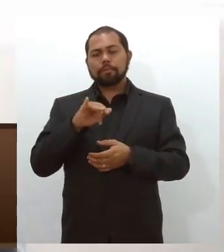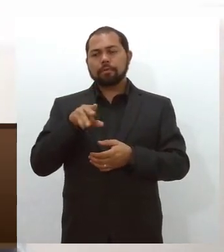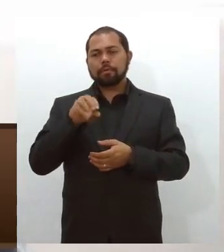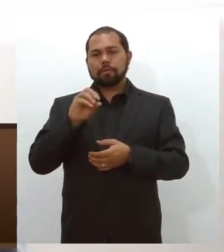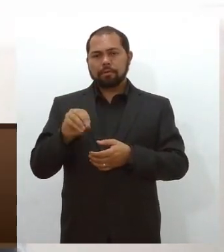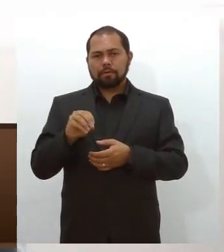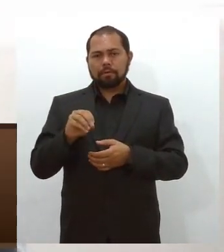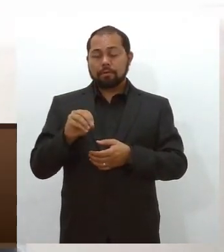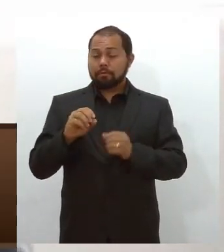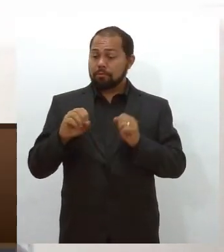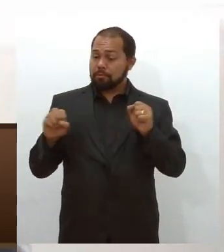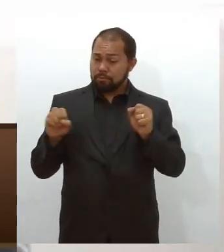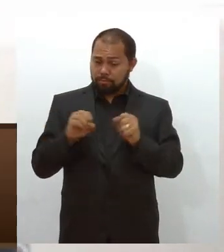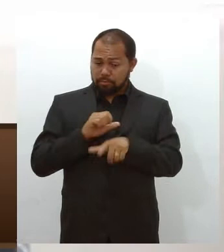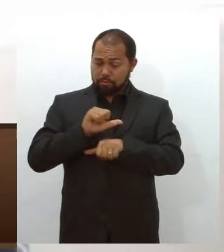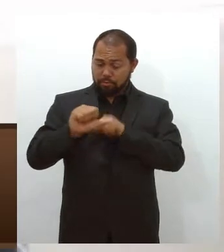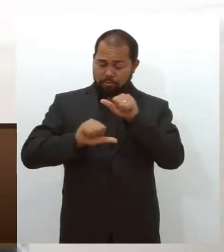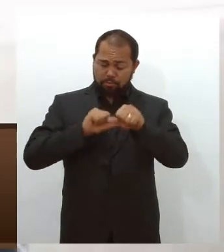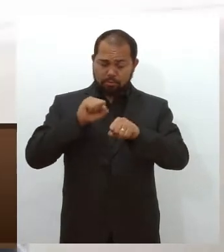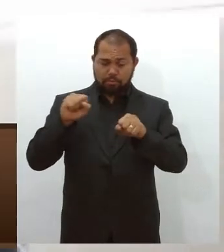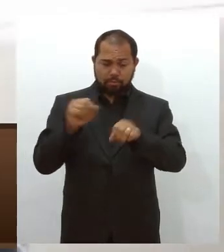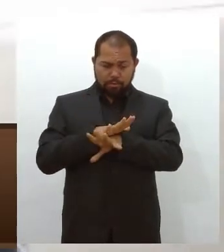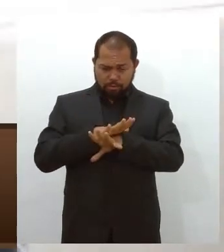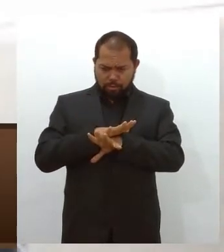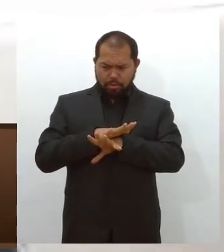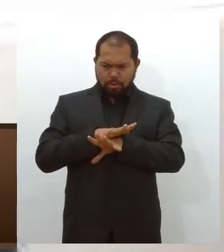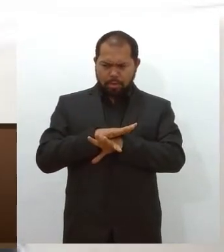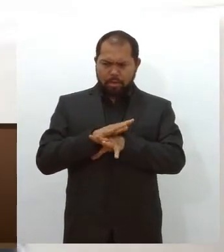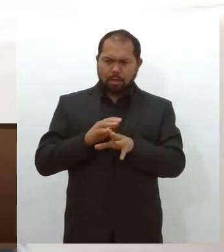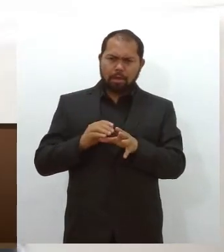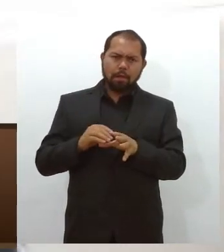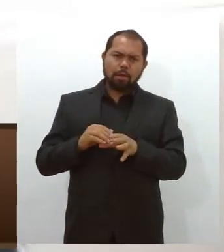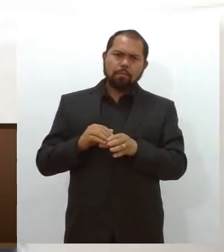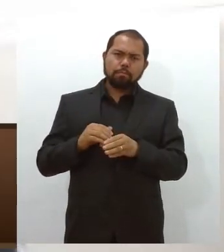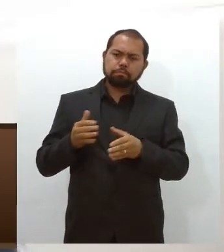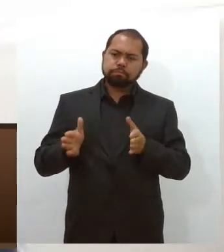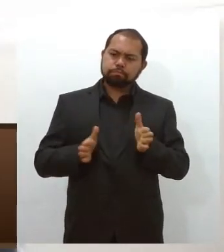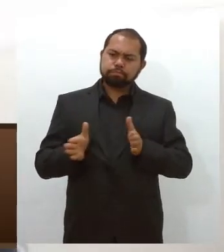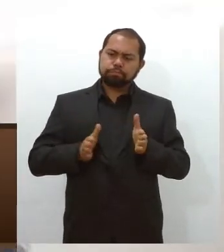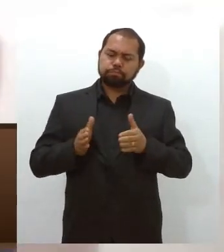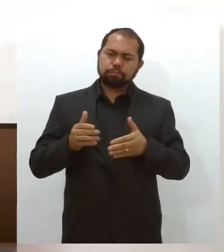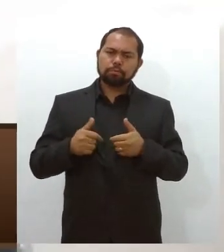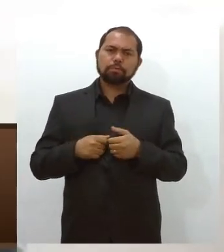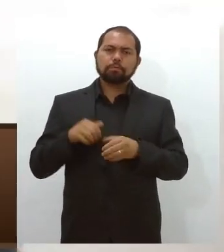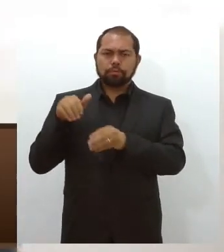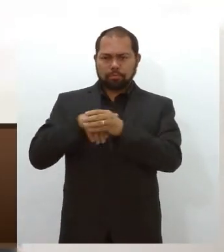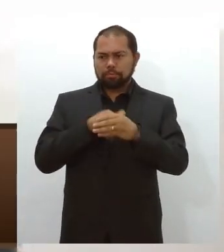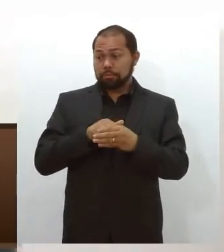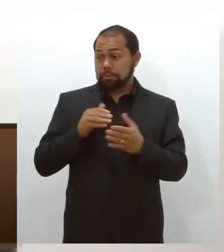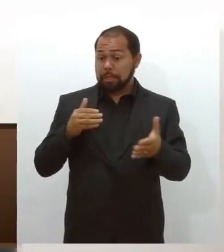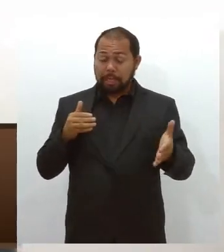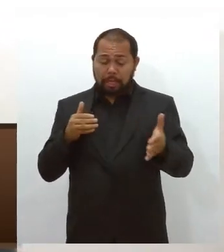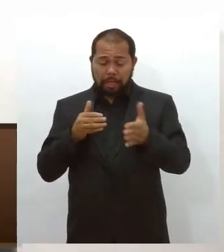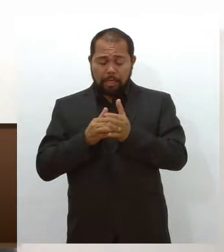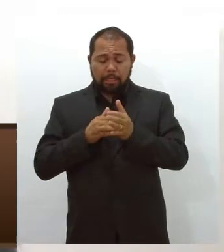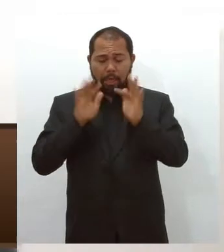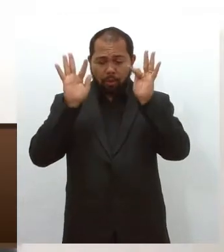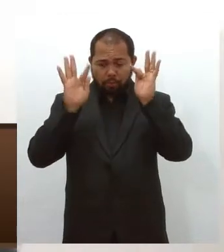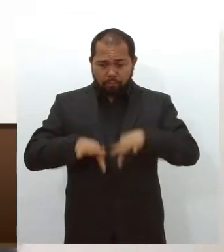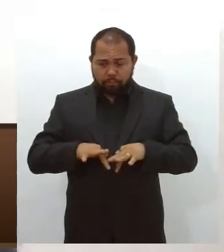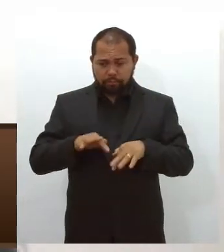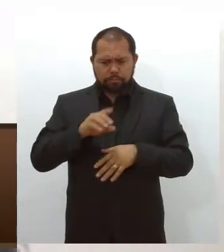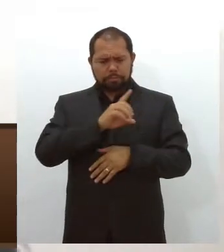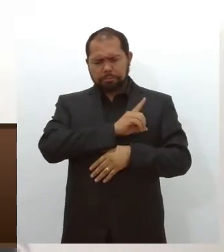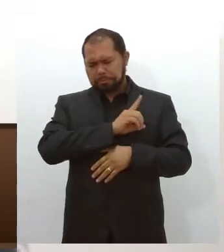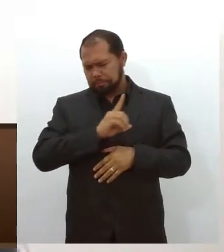período eleitoral até no exercício do mandato eletivo na Câmara e